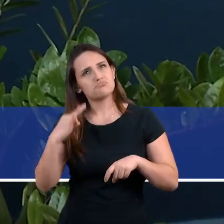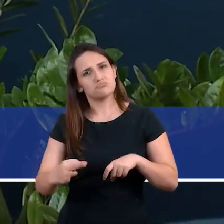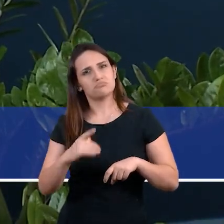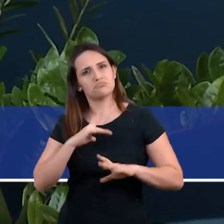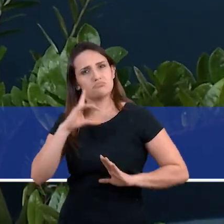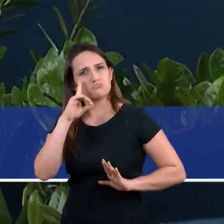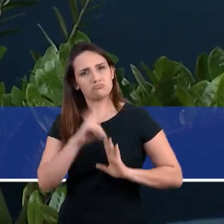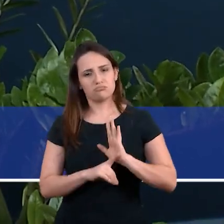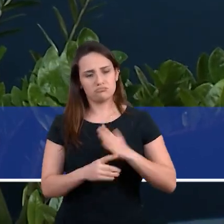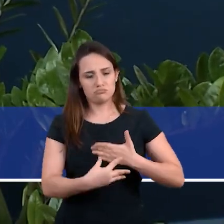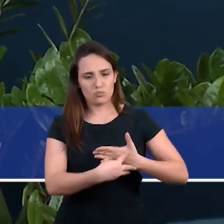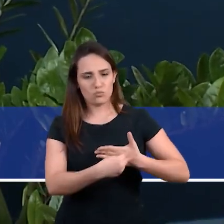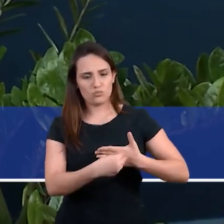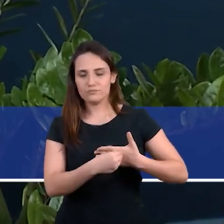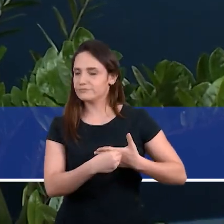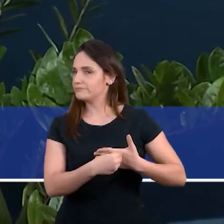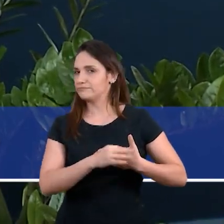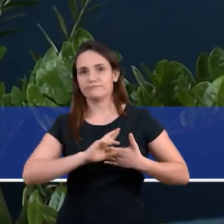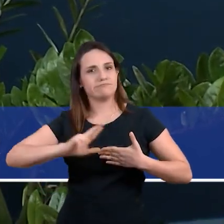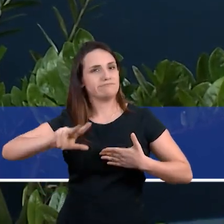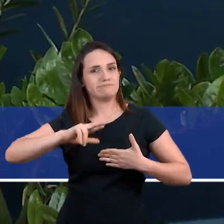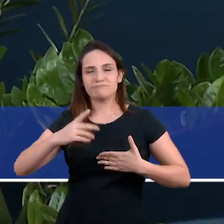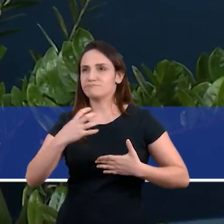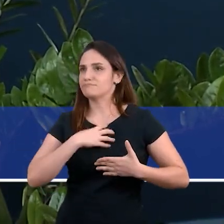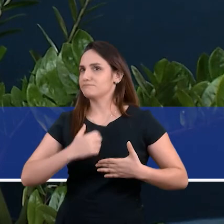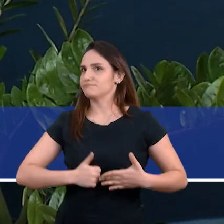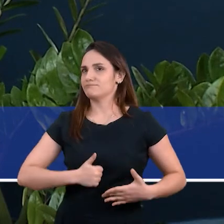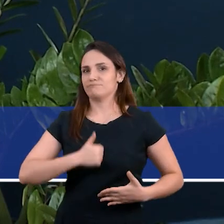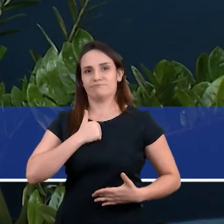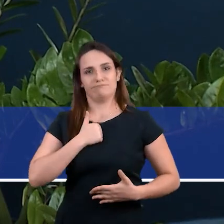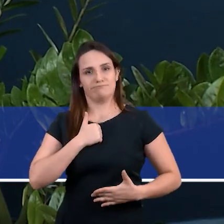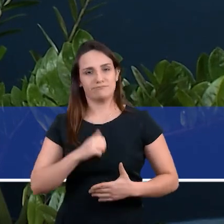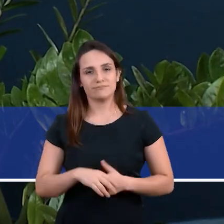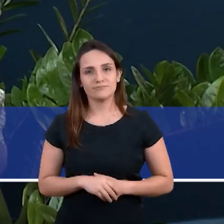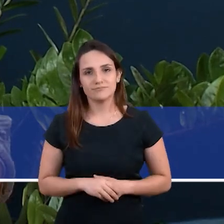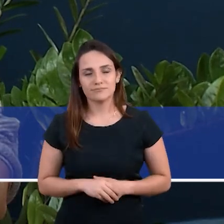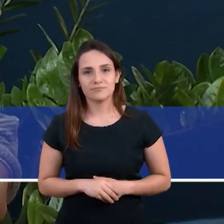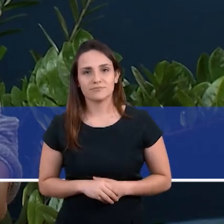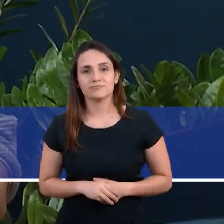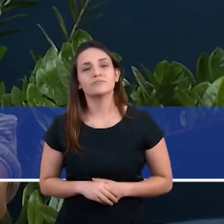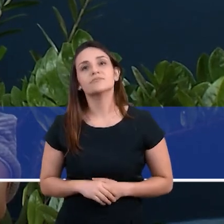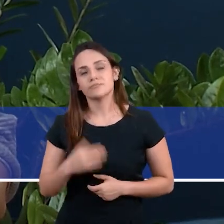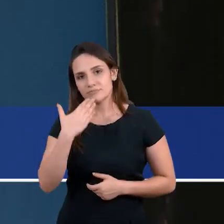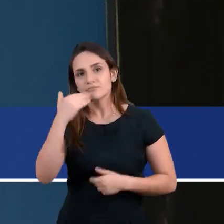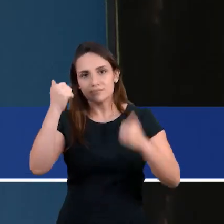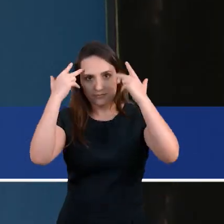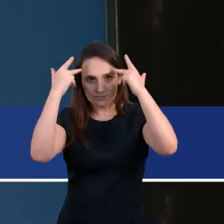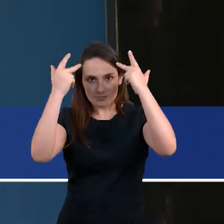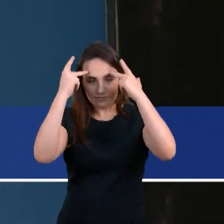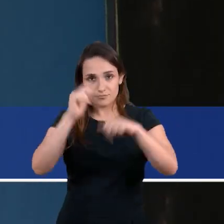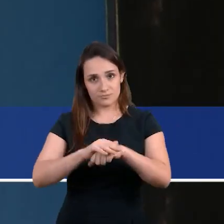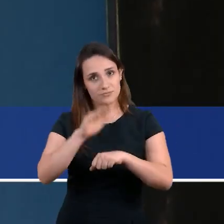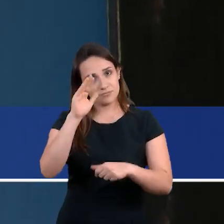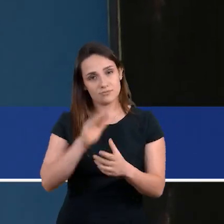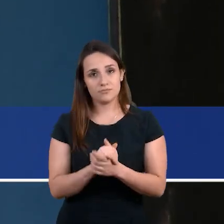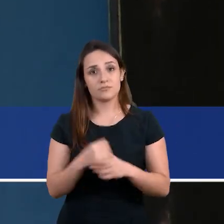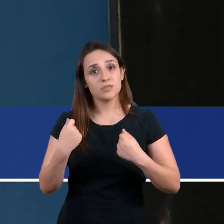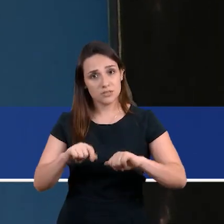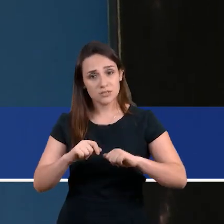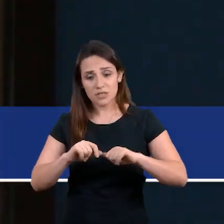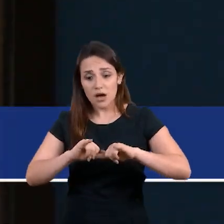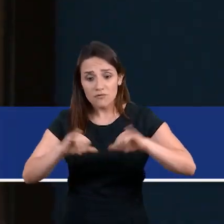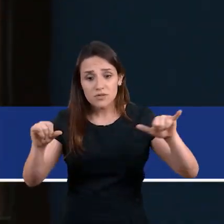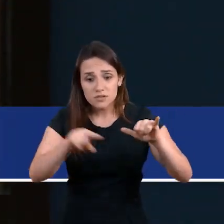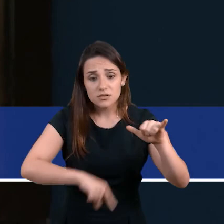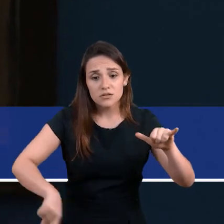seu, com a mama reconstruída, já é outro, você já vê a história sob outro prisma. Então, é bem mais tranquilo.